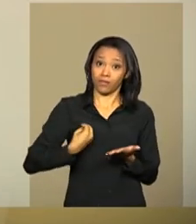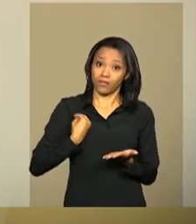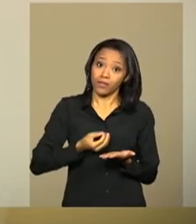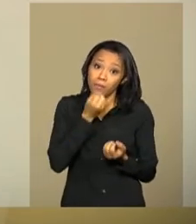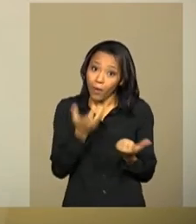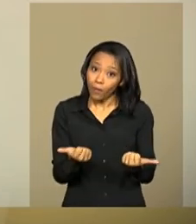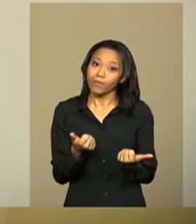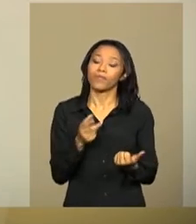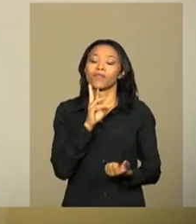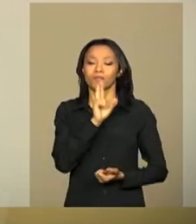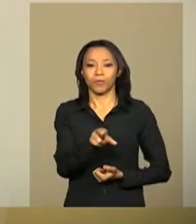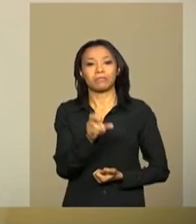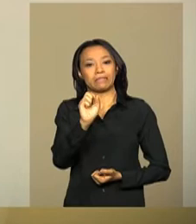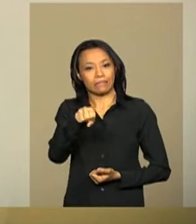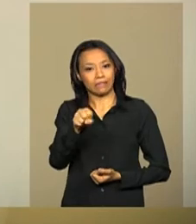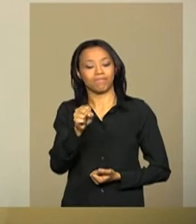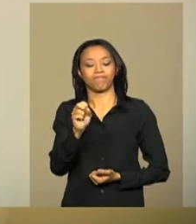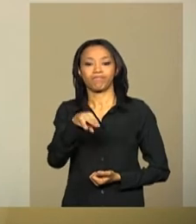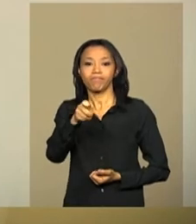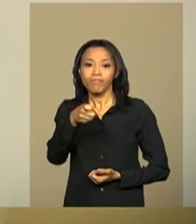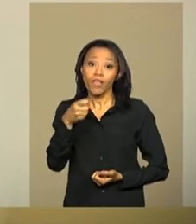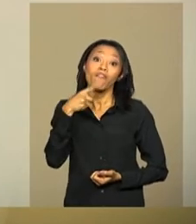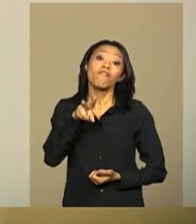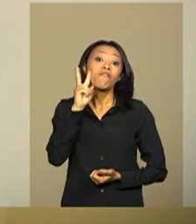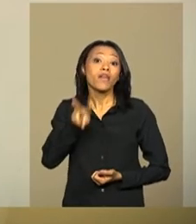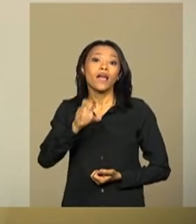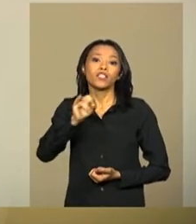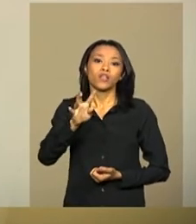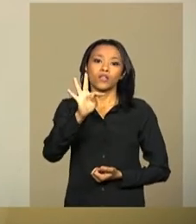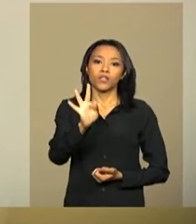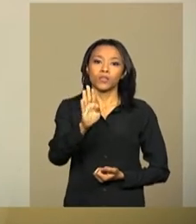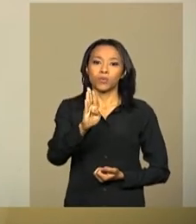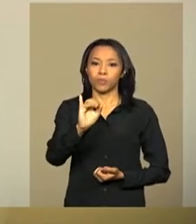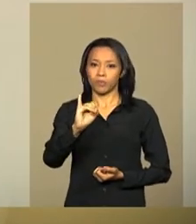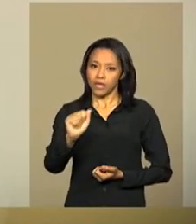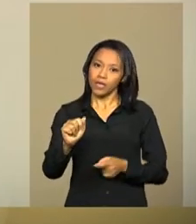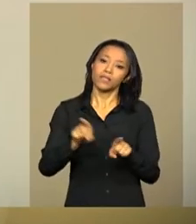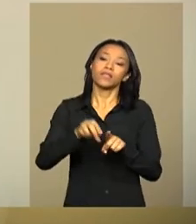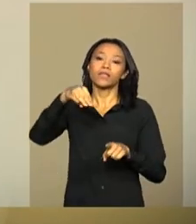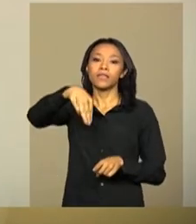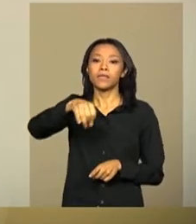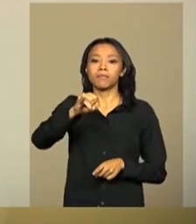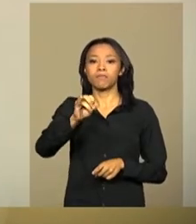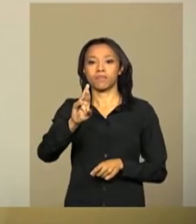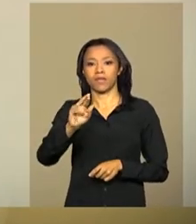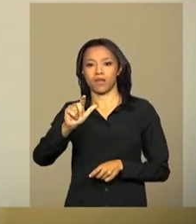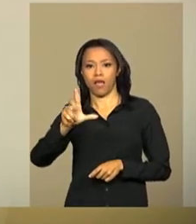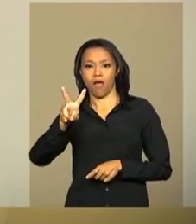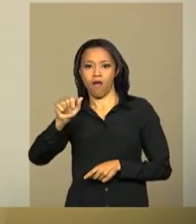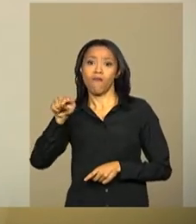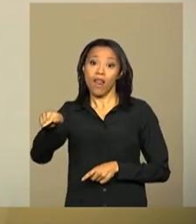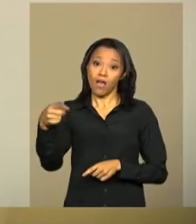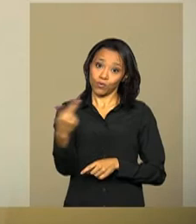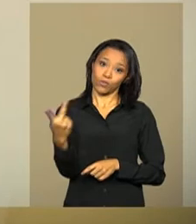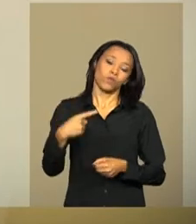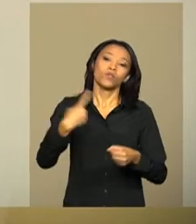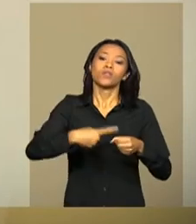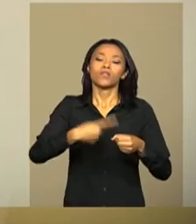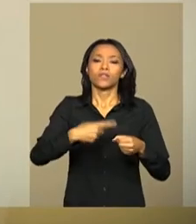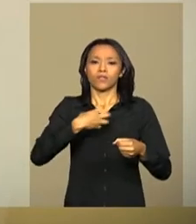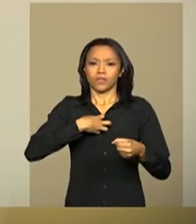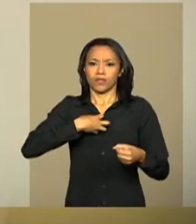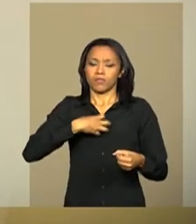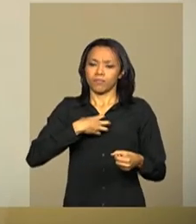e tanto É isso aí Max Veja por exemplo a história do Tobias e da Miralva Cunha lá de Salvador na Bahia o tobias